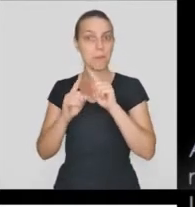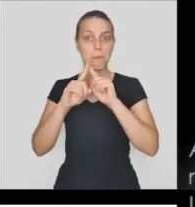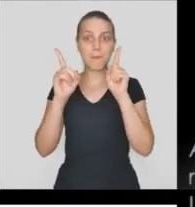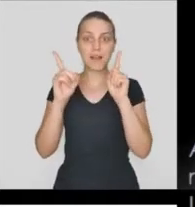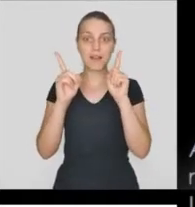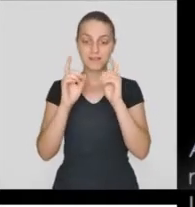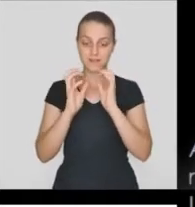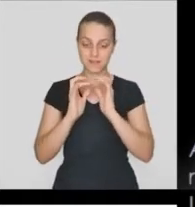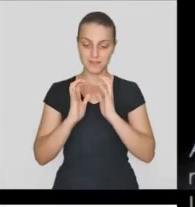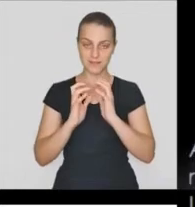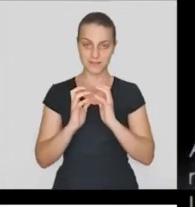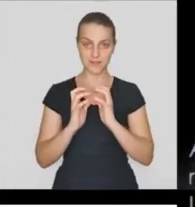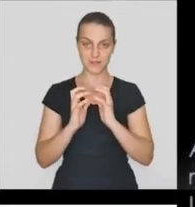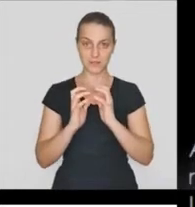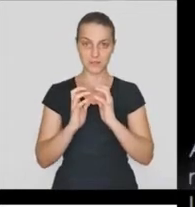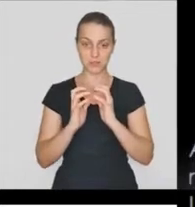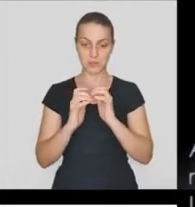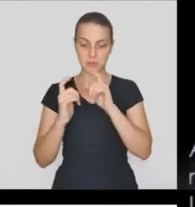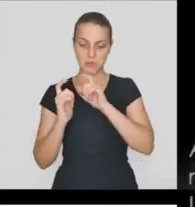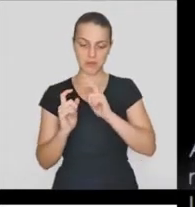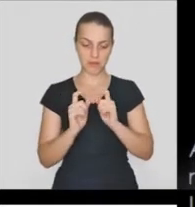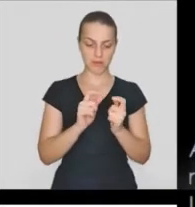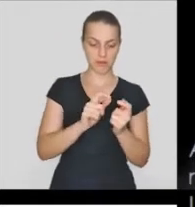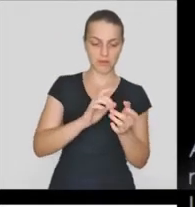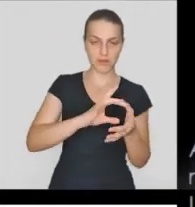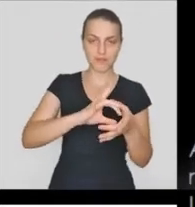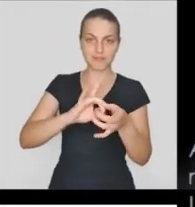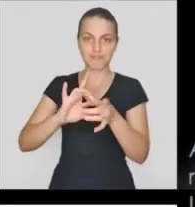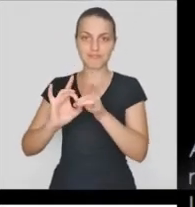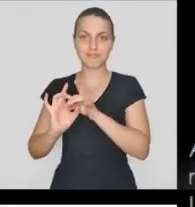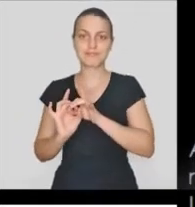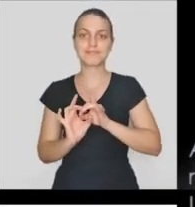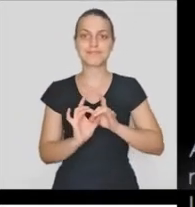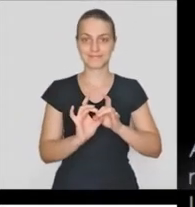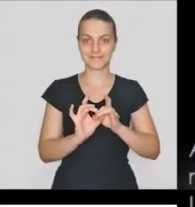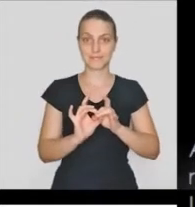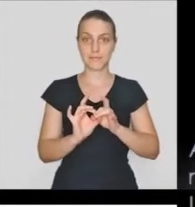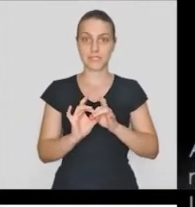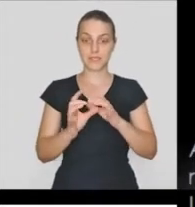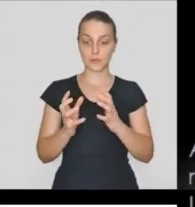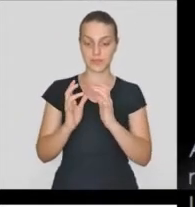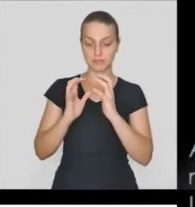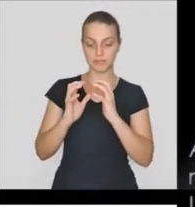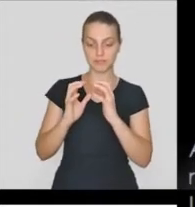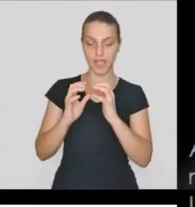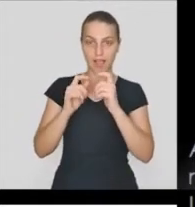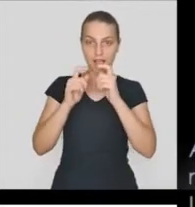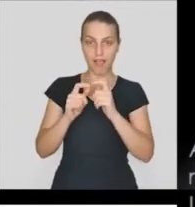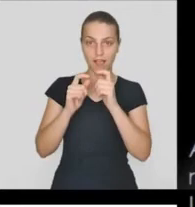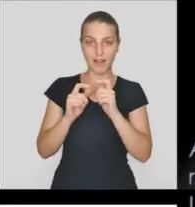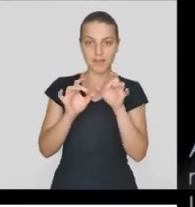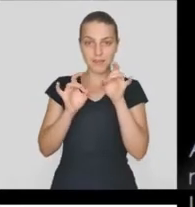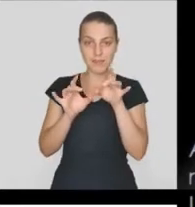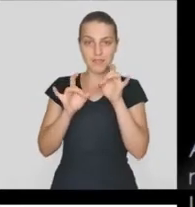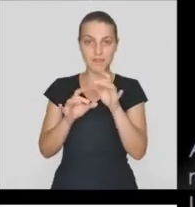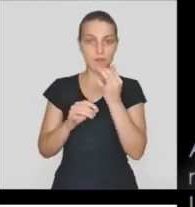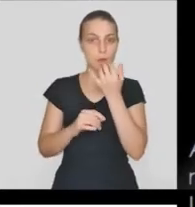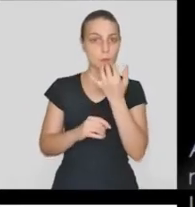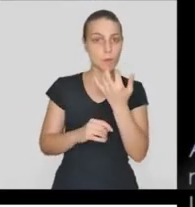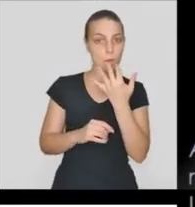integrado e como o desenvolvimento em determinados lugares, como a área das cores, a área dos